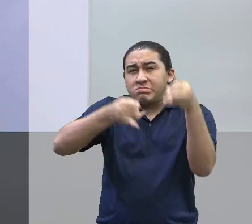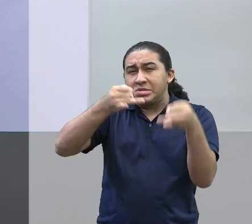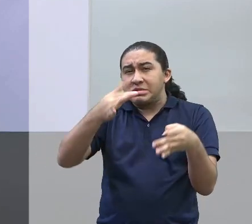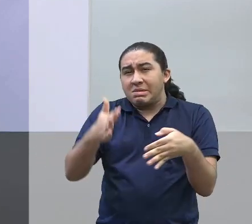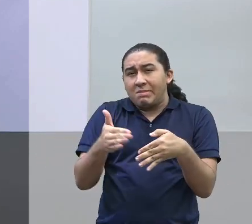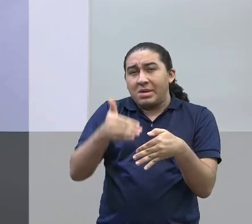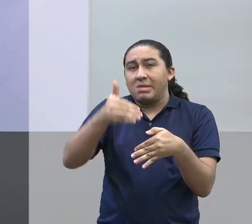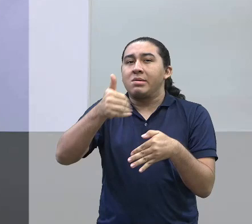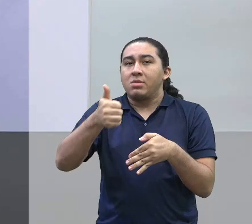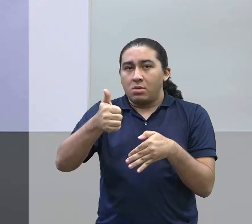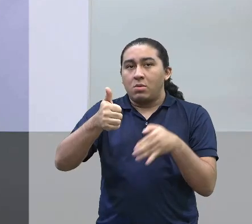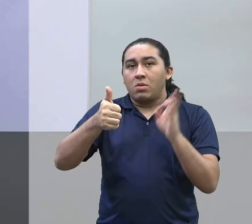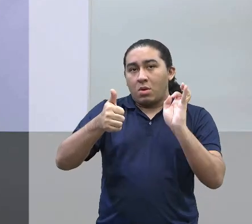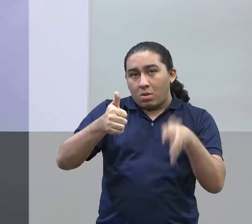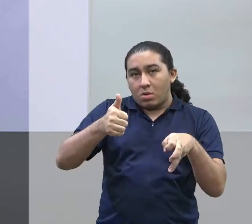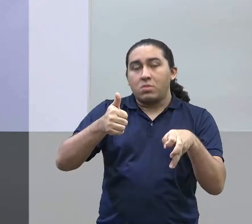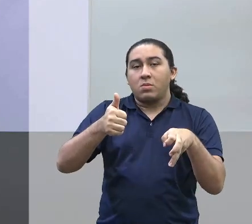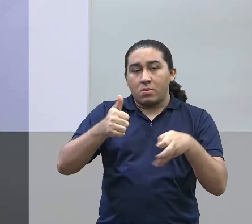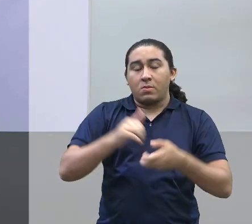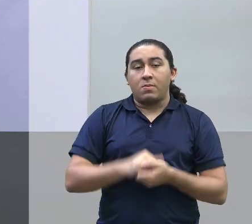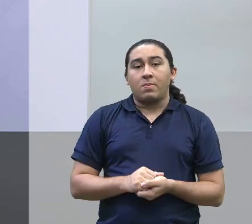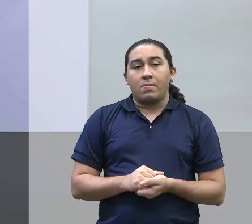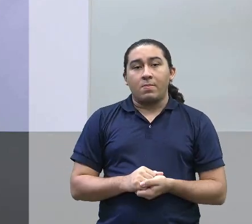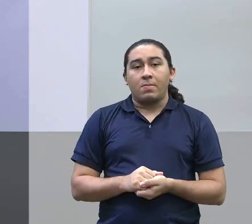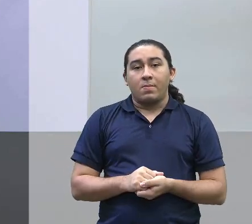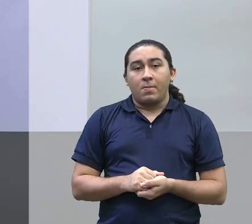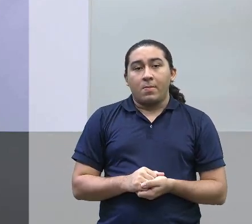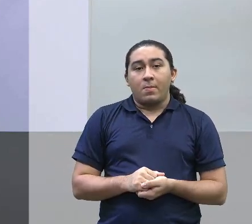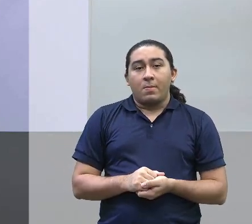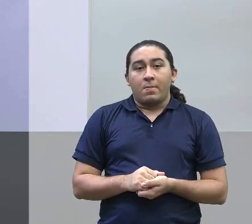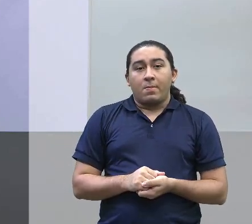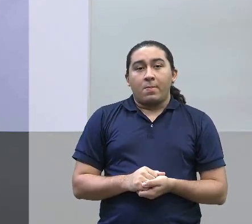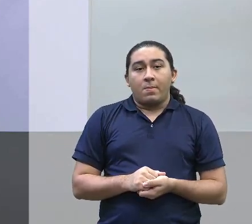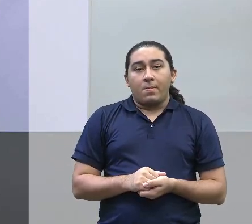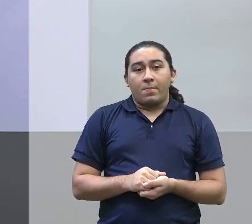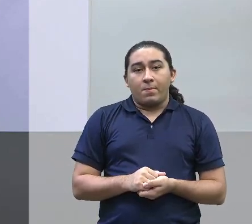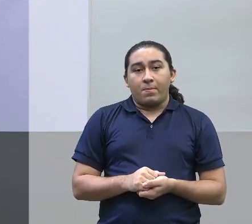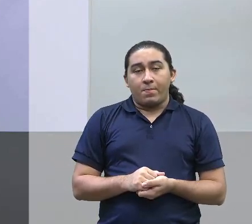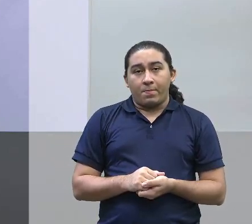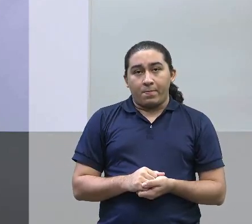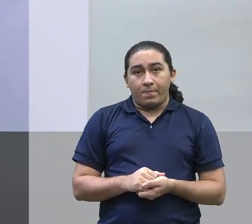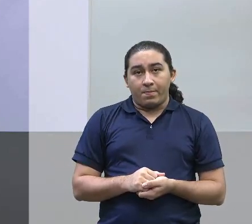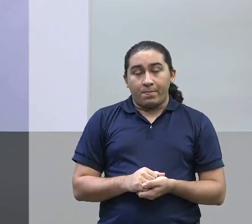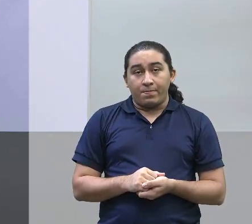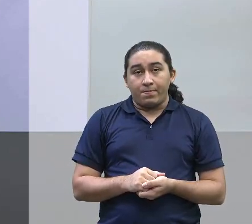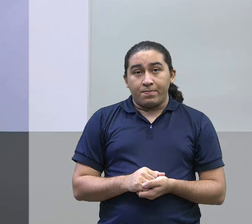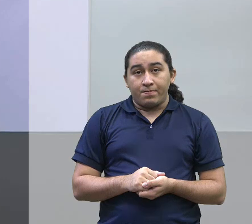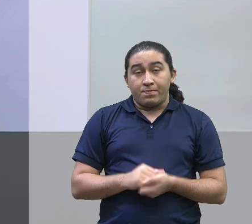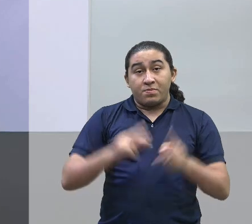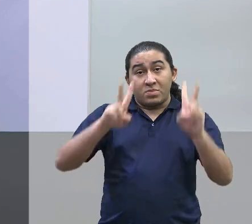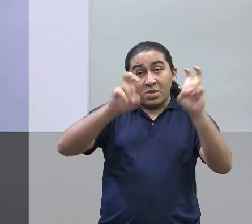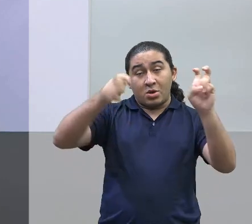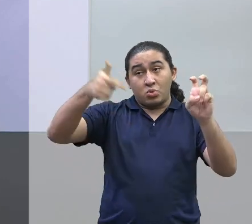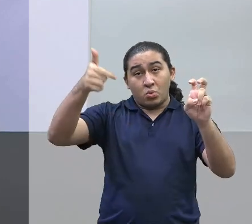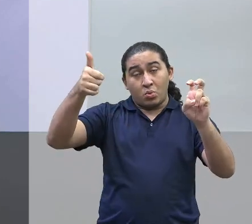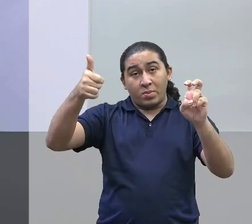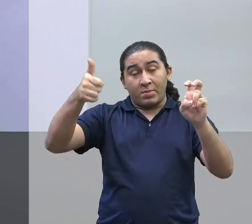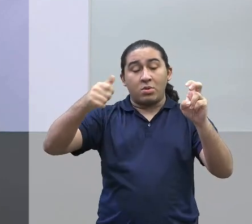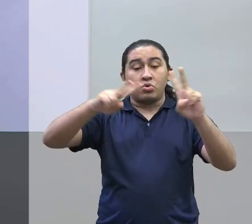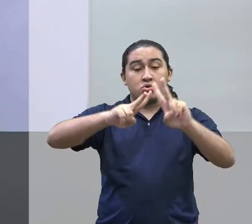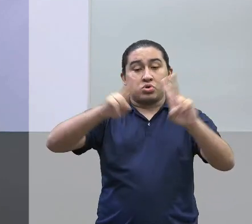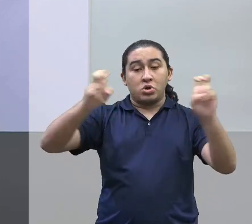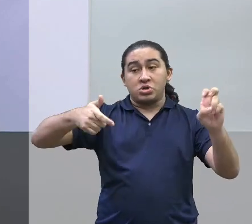escrito também lá na manchete. O corpo da notícia vai então